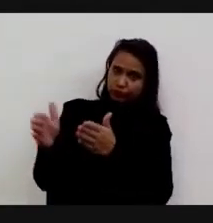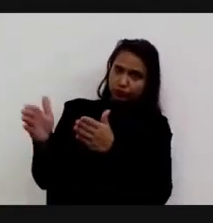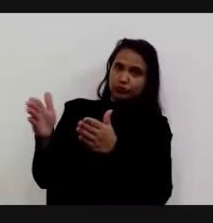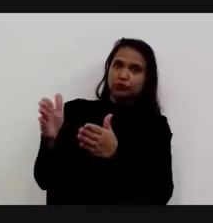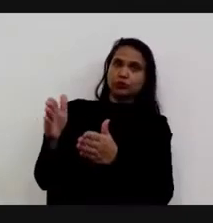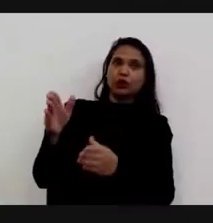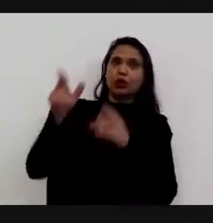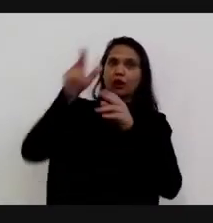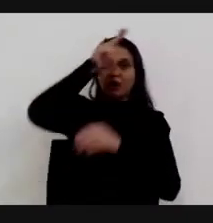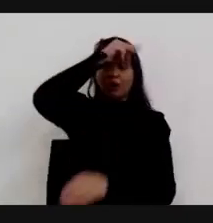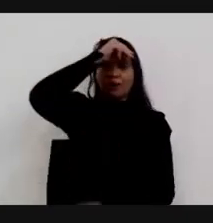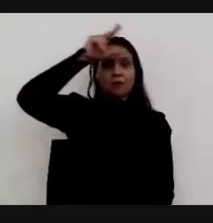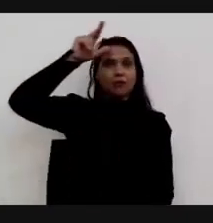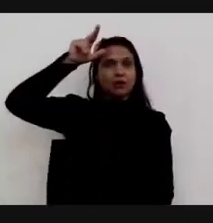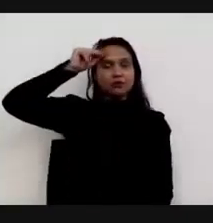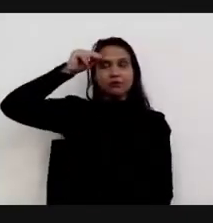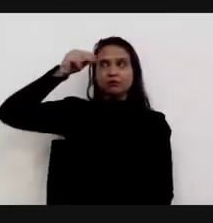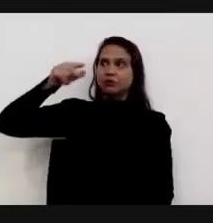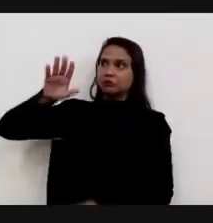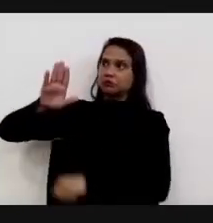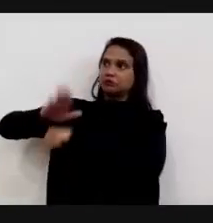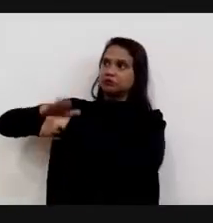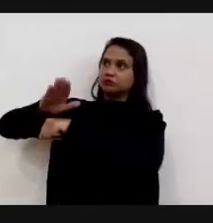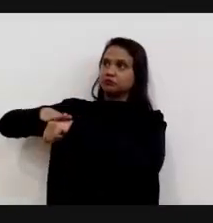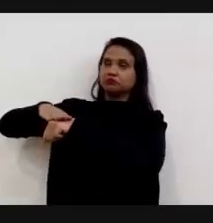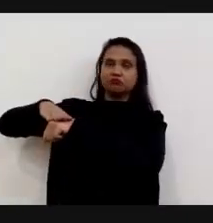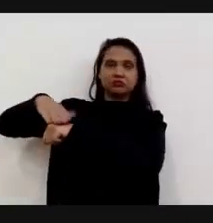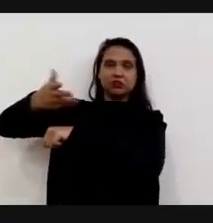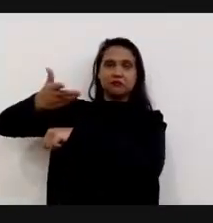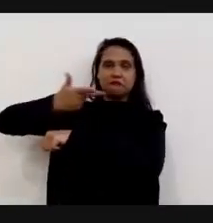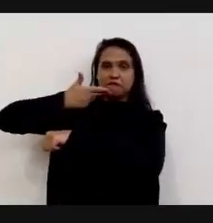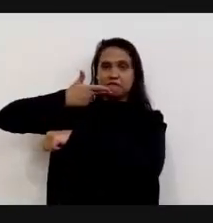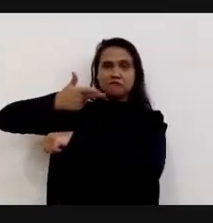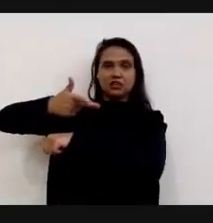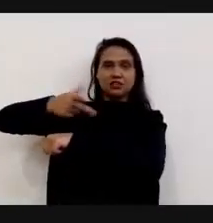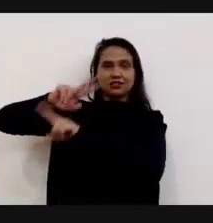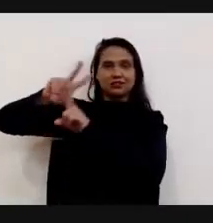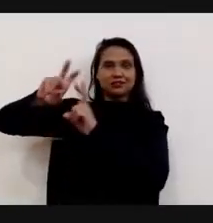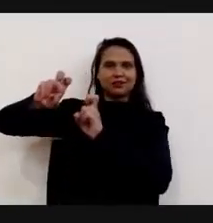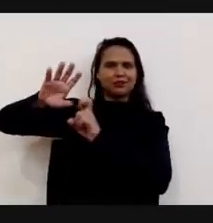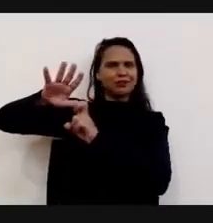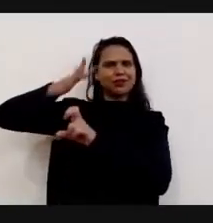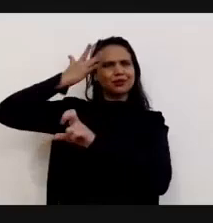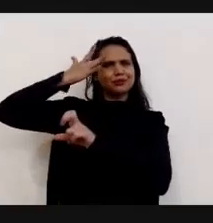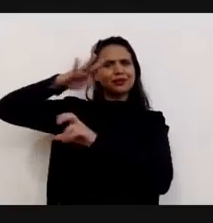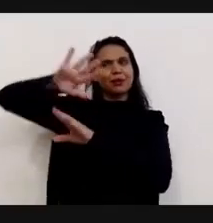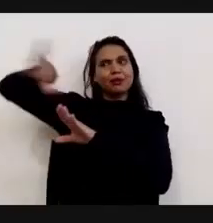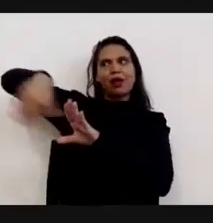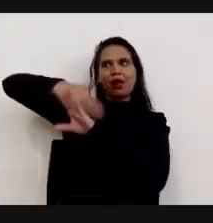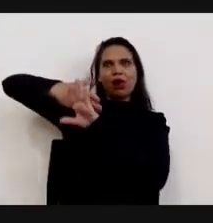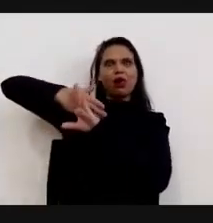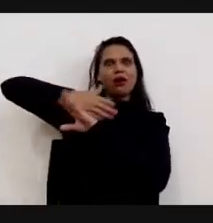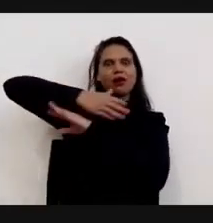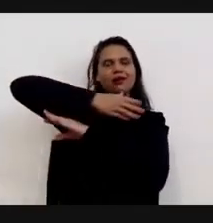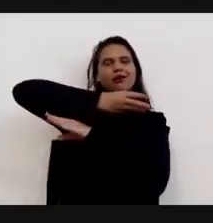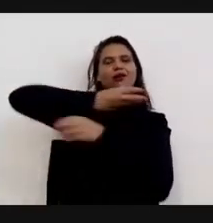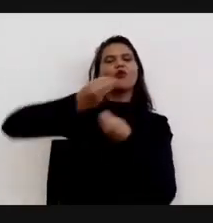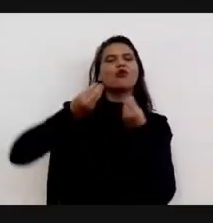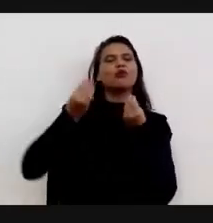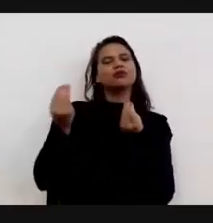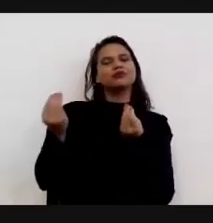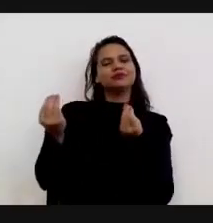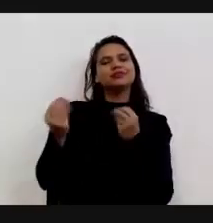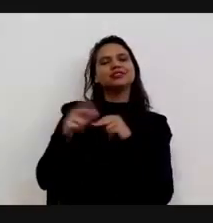vereador vindo atrás só de transferências especiais. Ele não quer saber de outra emenda. Inclusive, há um material